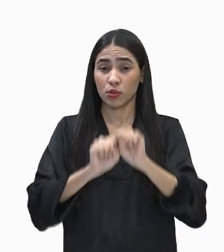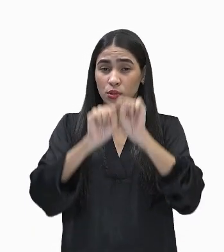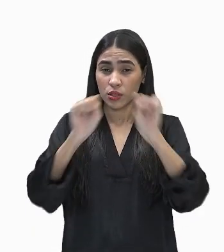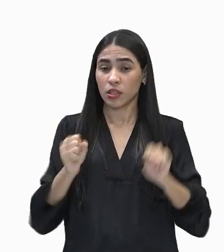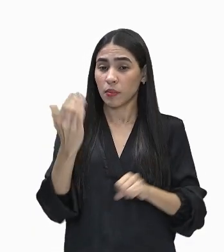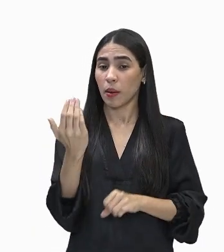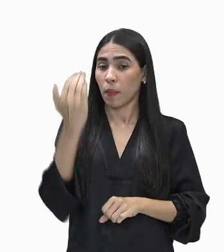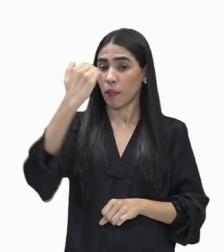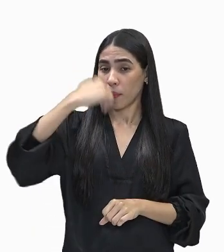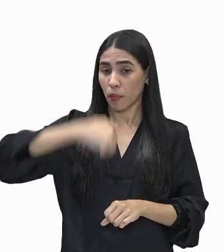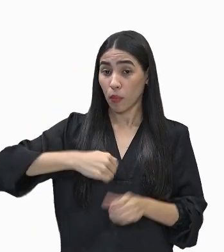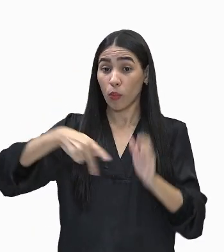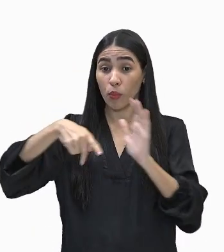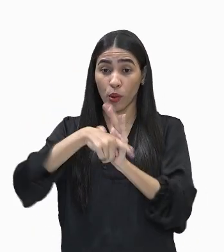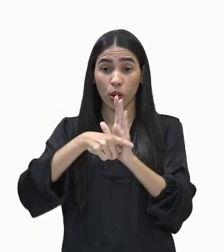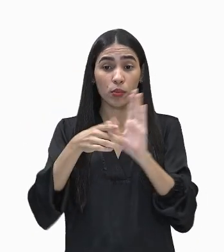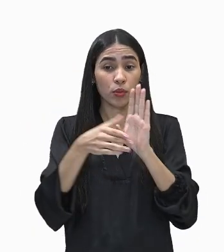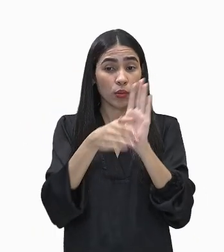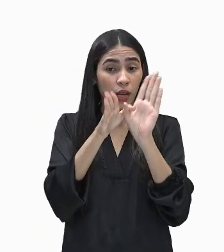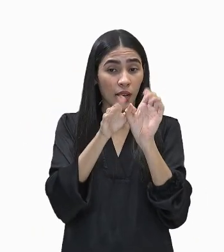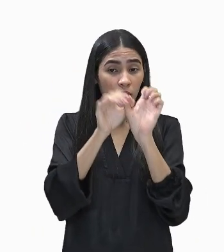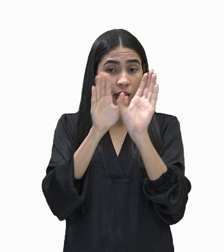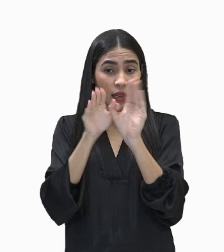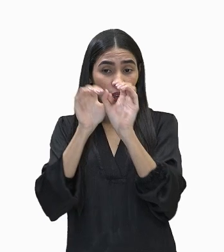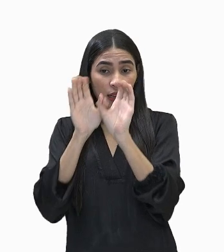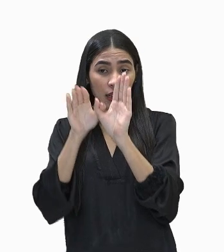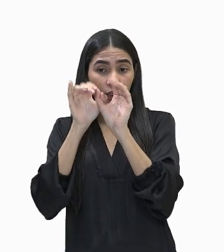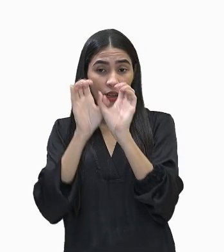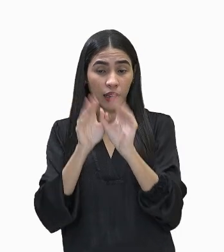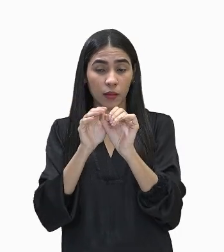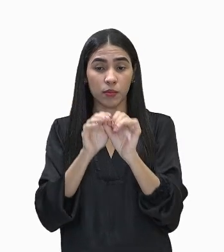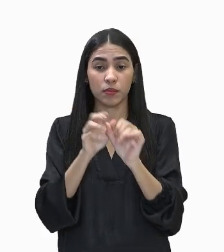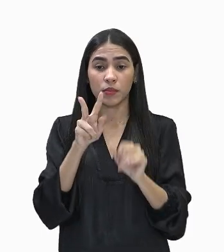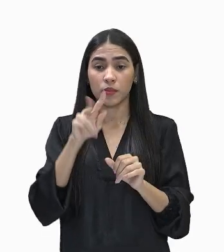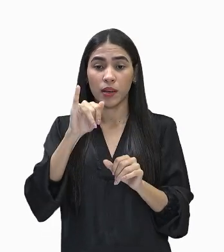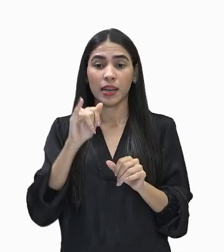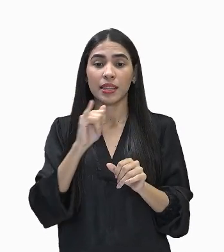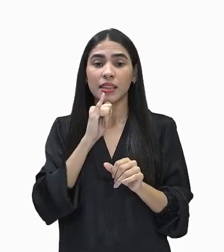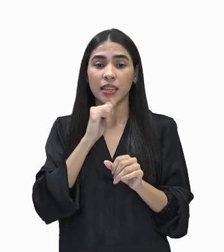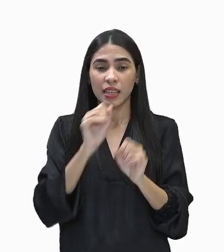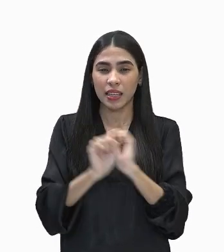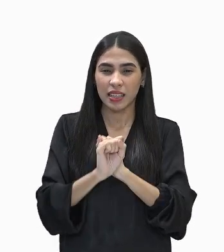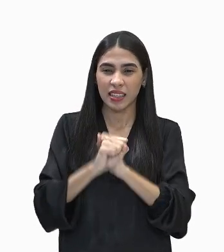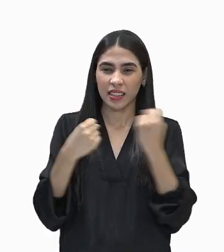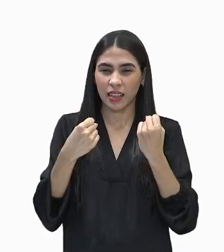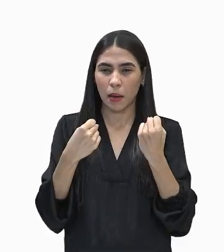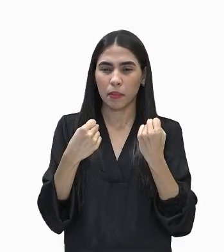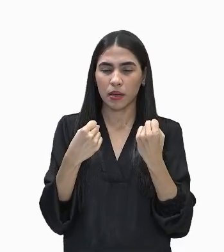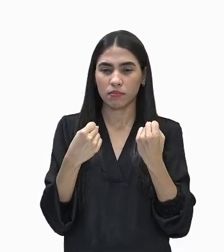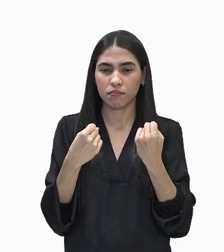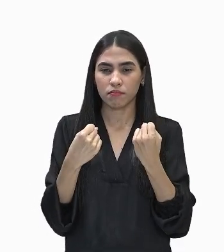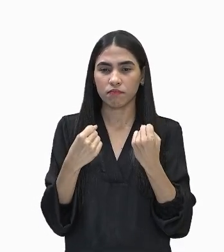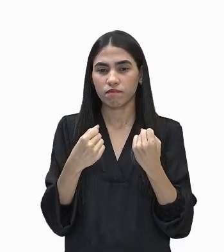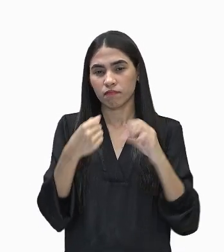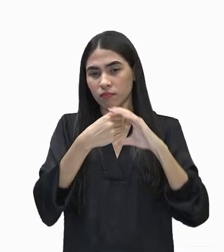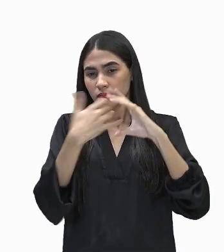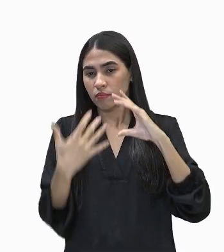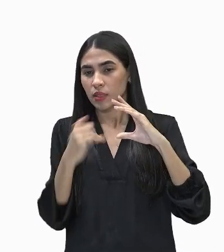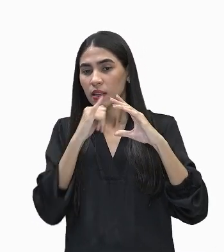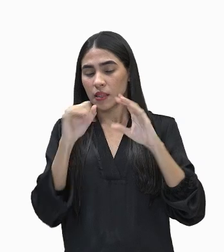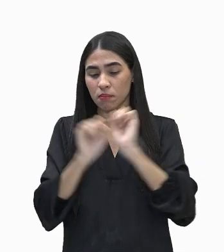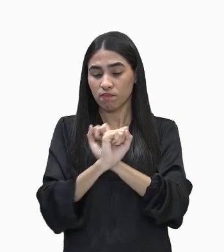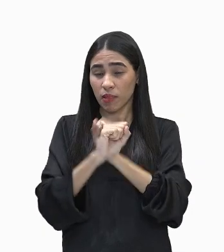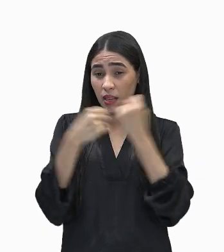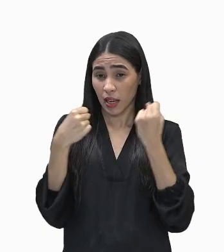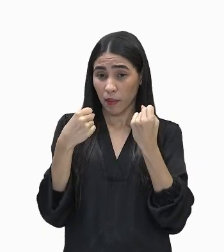digestório das aves, essas sementes, elas vão sofrer uma quebra de dormência, o que caracteriza que essa quebra